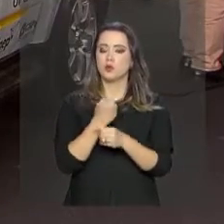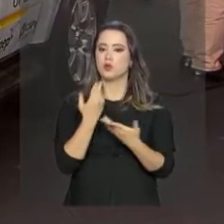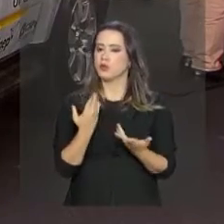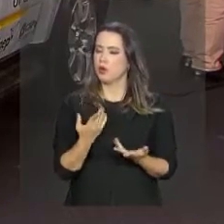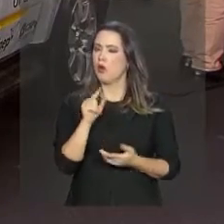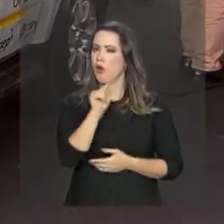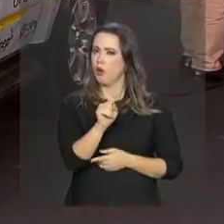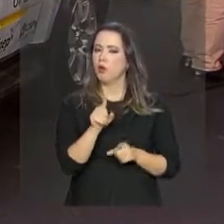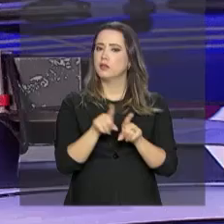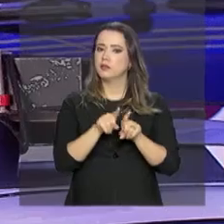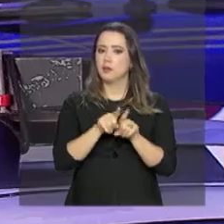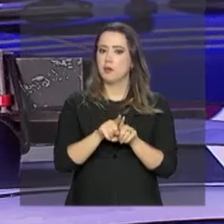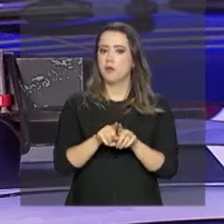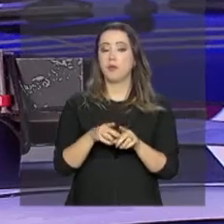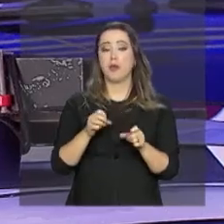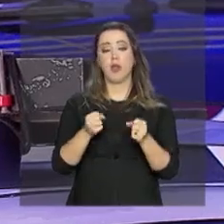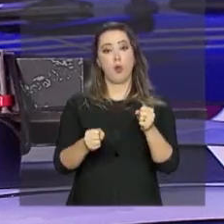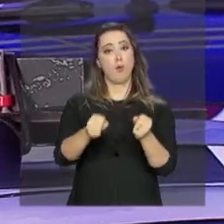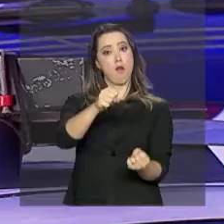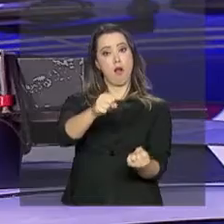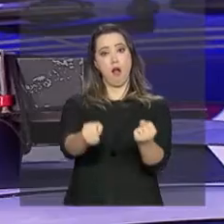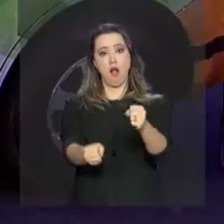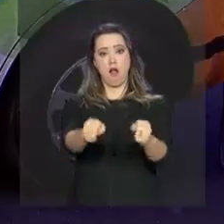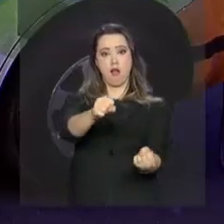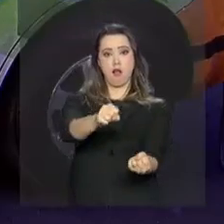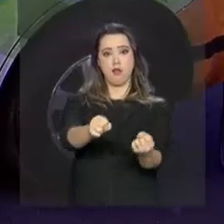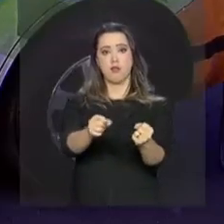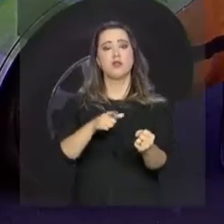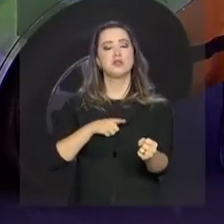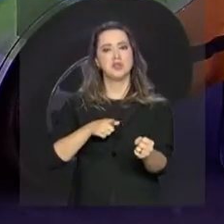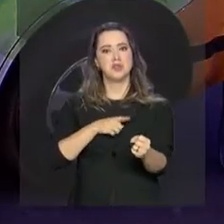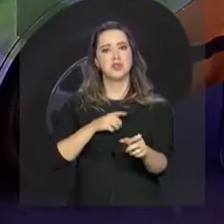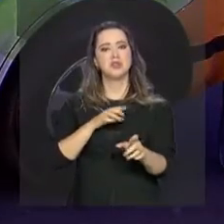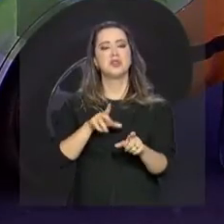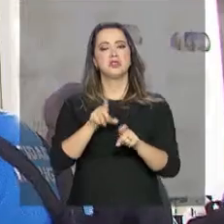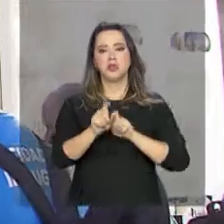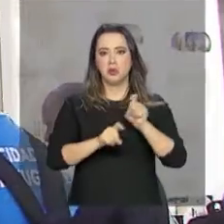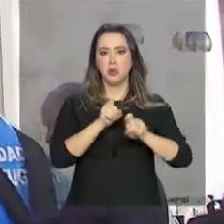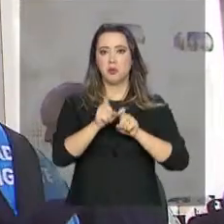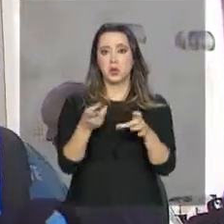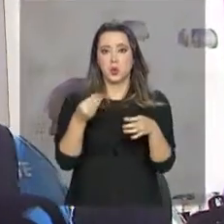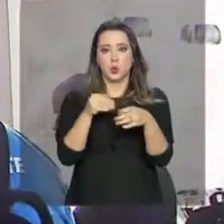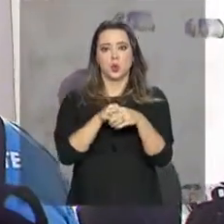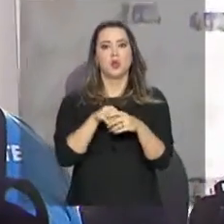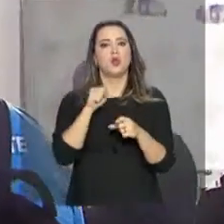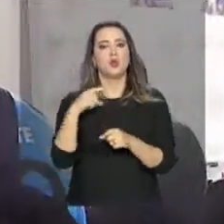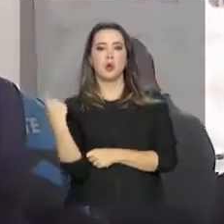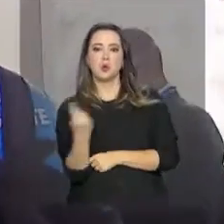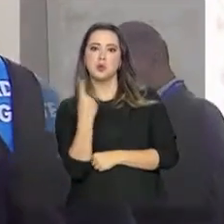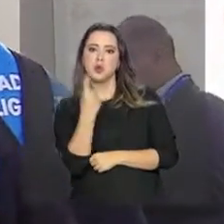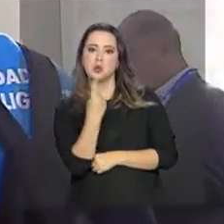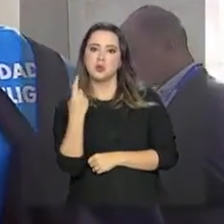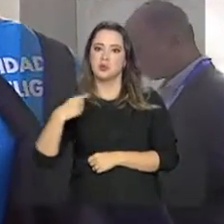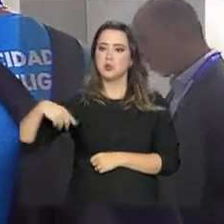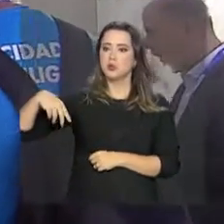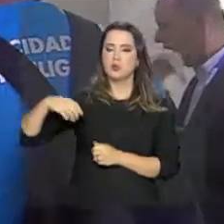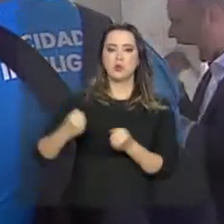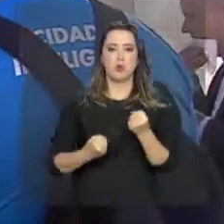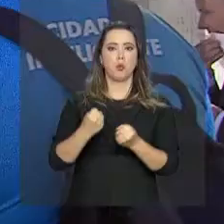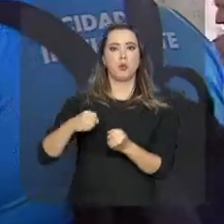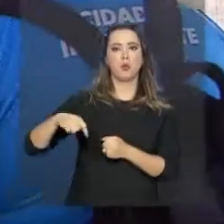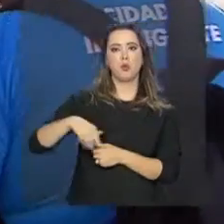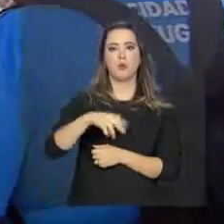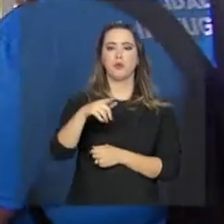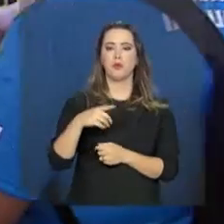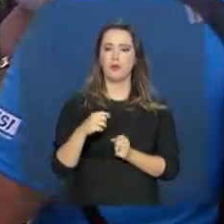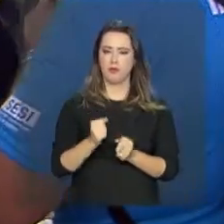carro computadorizado que, com a ajuda de sensores, é capaz de andar sozinho. Tudo isso parece muito distante da nossa realidade,